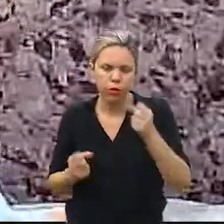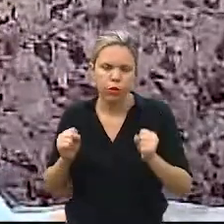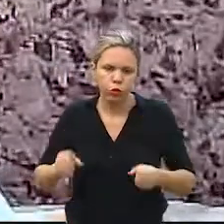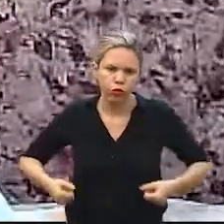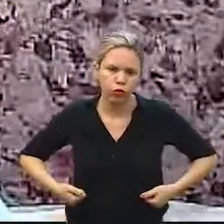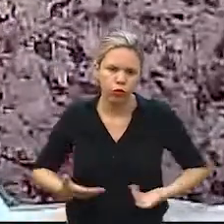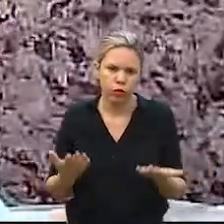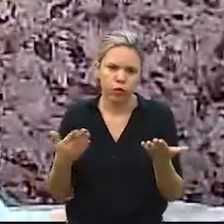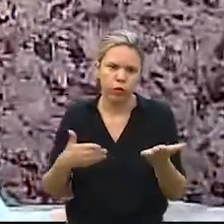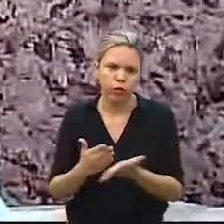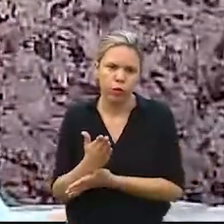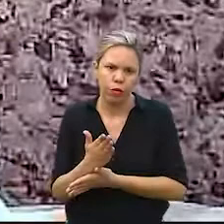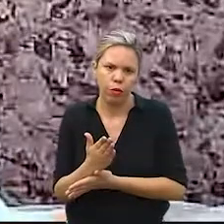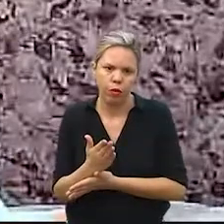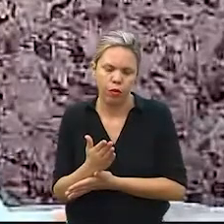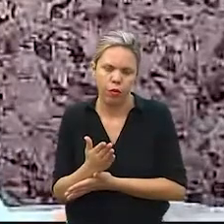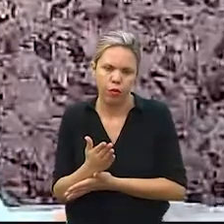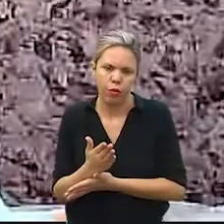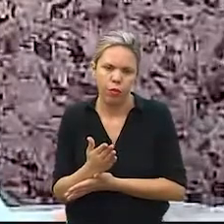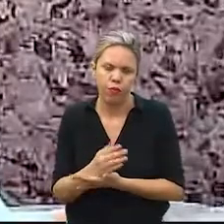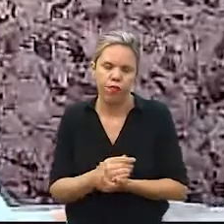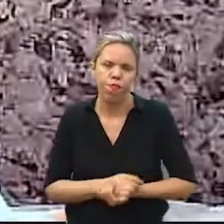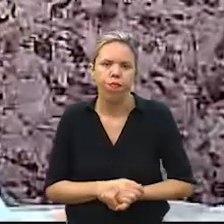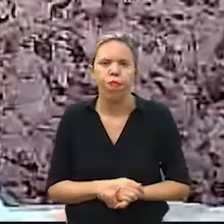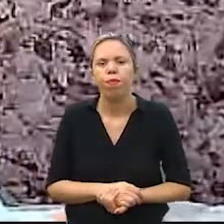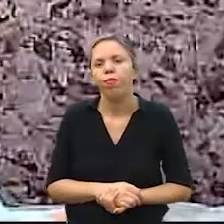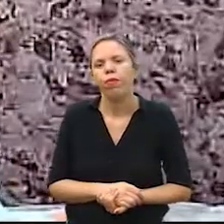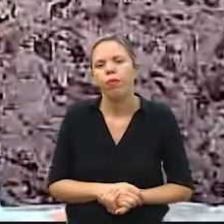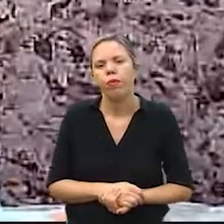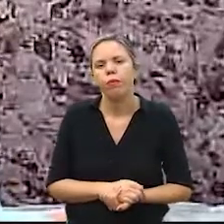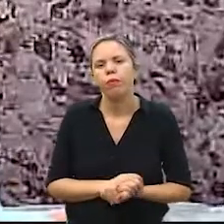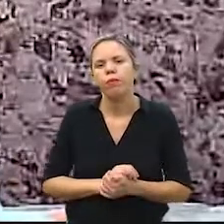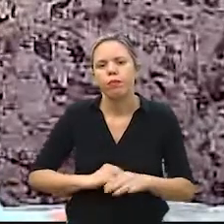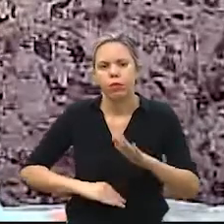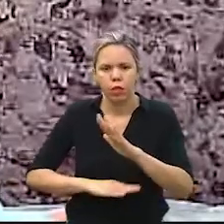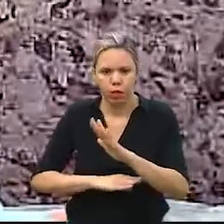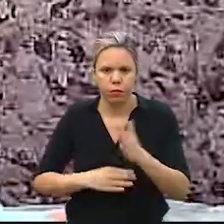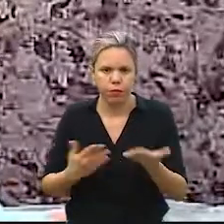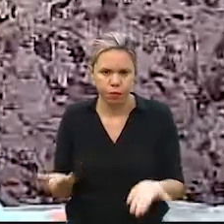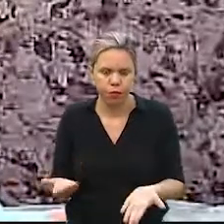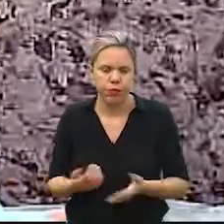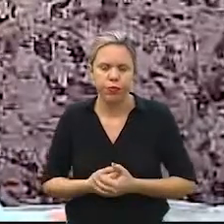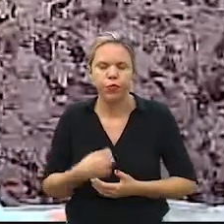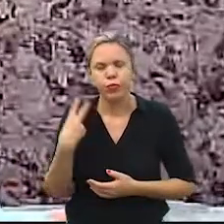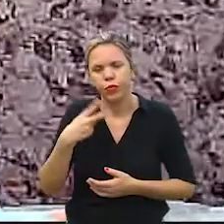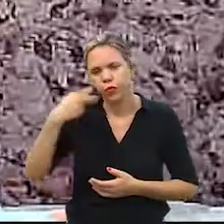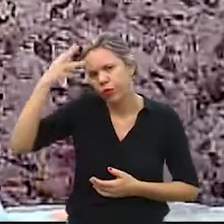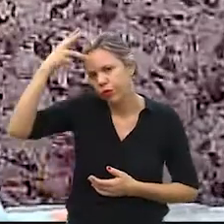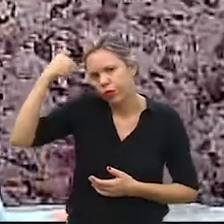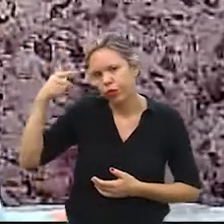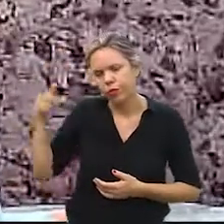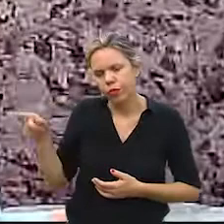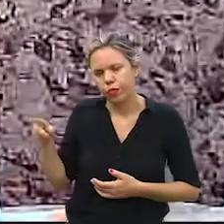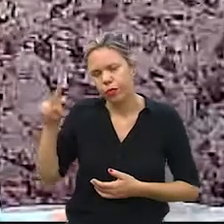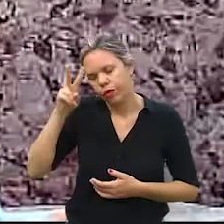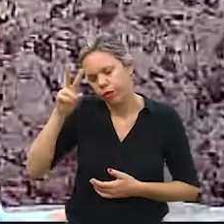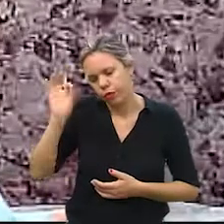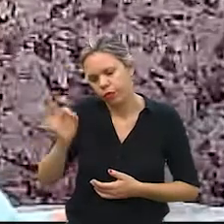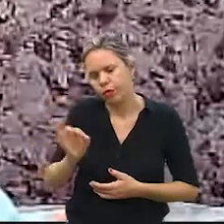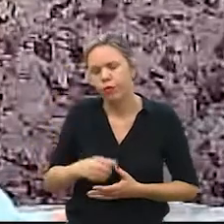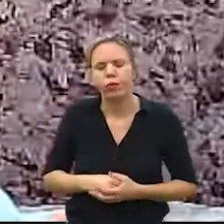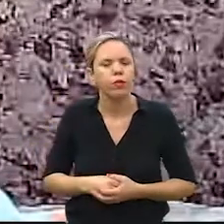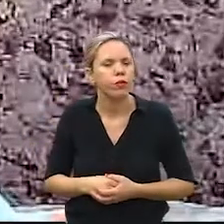gastar, é aprovado previamente pelo Legislativo. O vereador Rodrigo lembrou muito